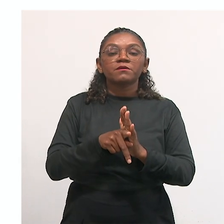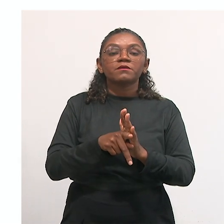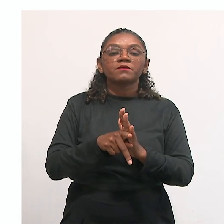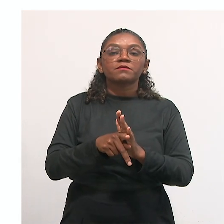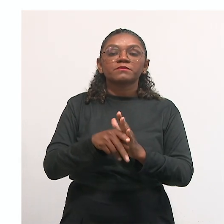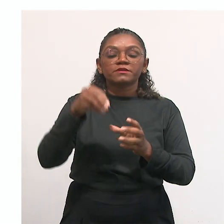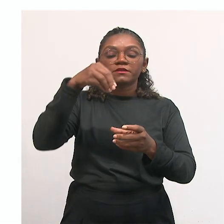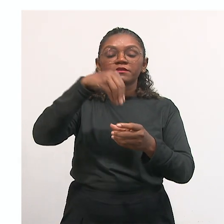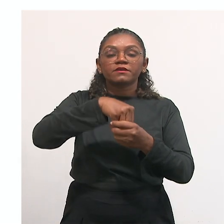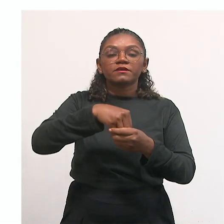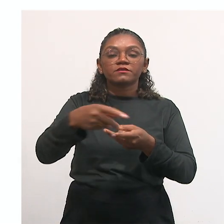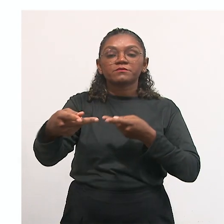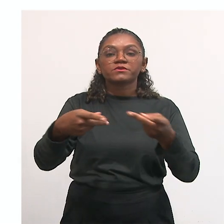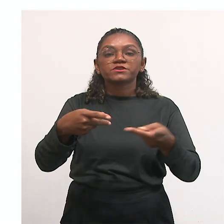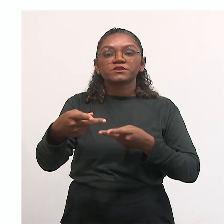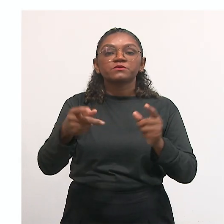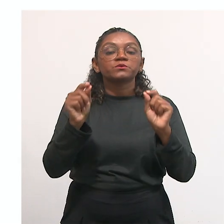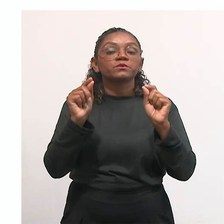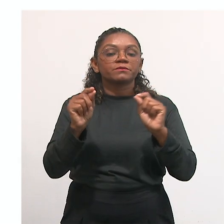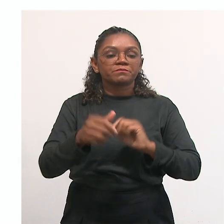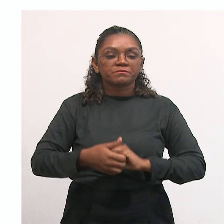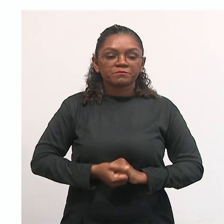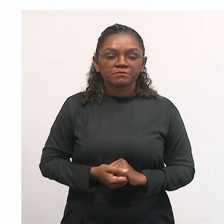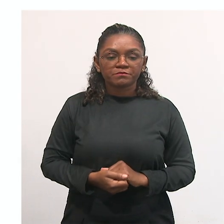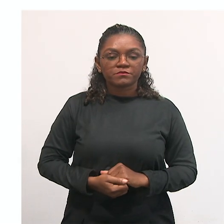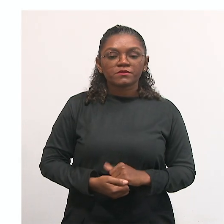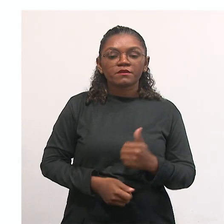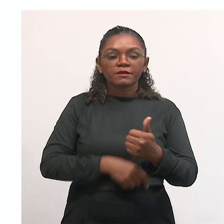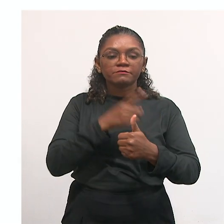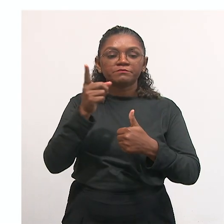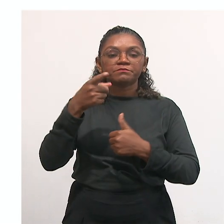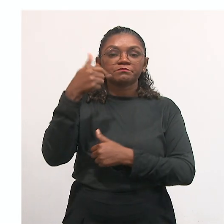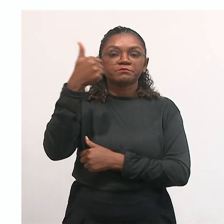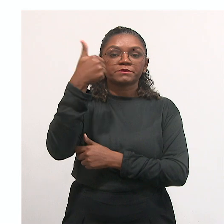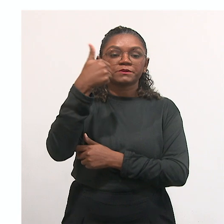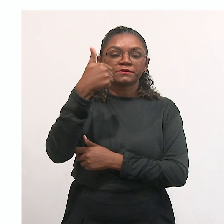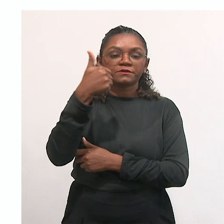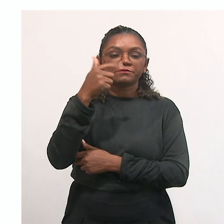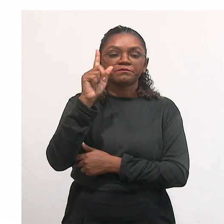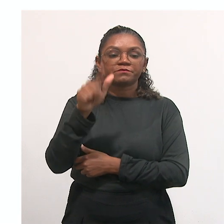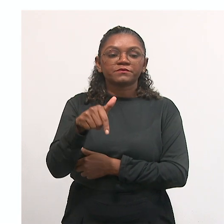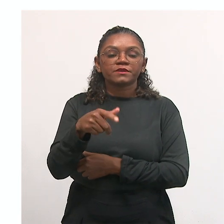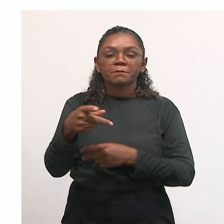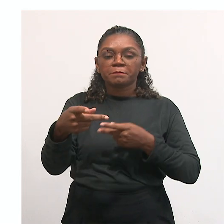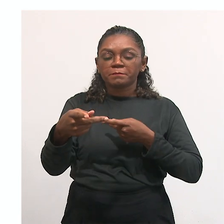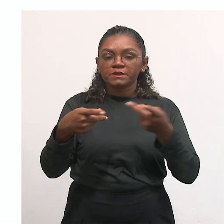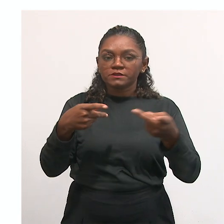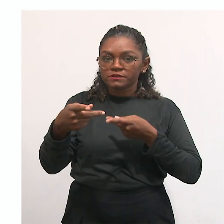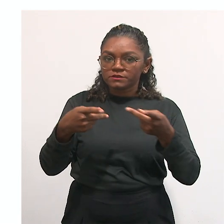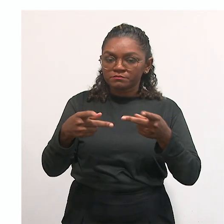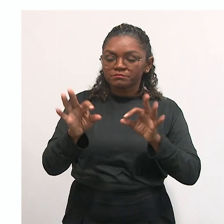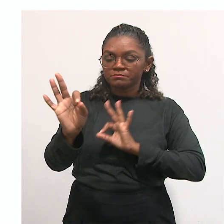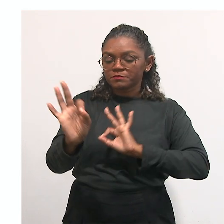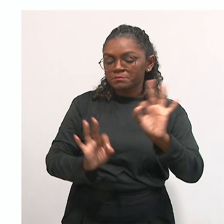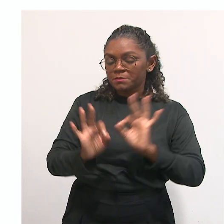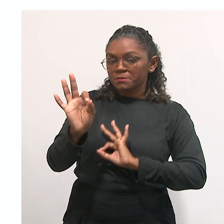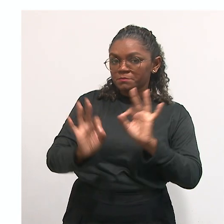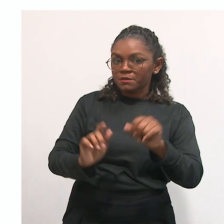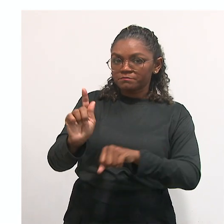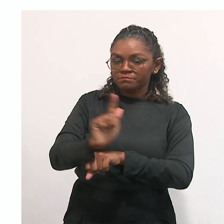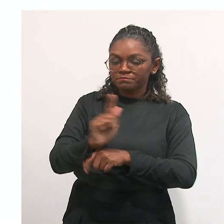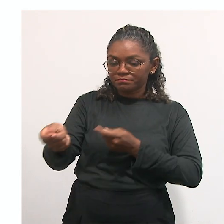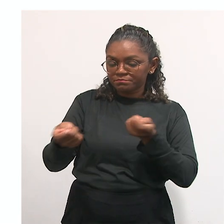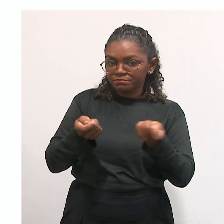de escopo de um projeto. O primeiro deles, eu faço a parte de planejamento desse gerenciamento do escopo, coleto